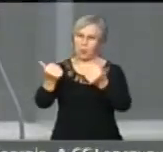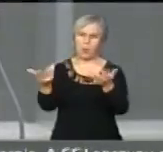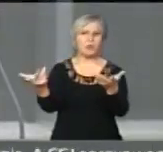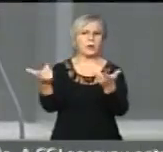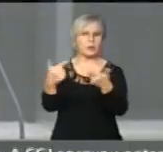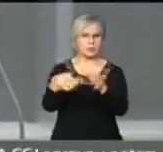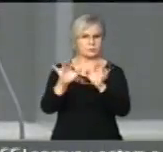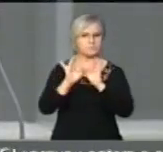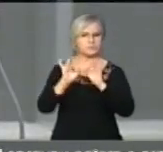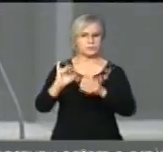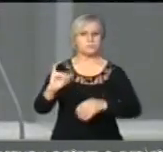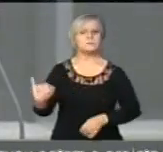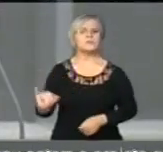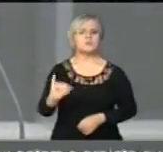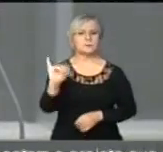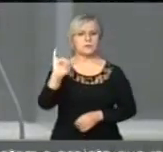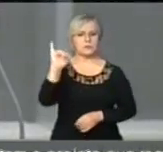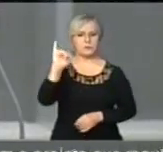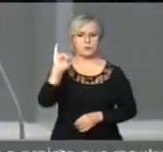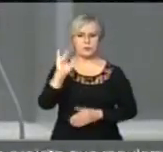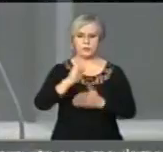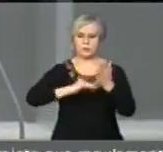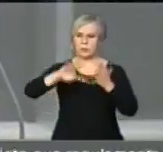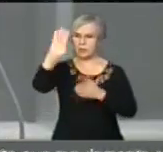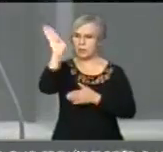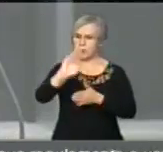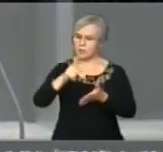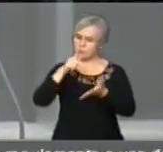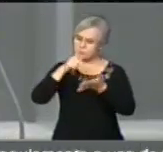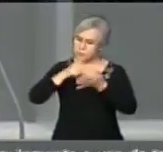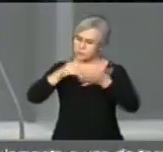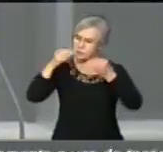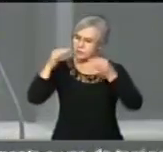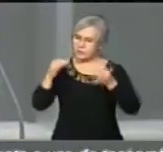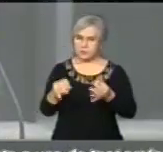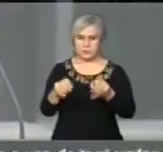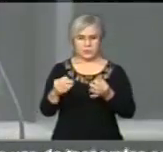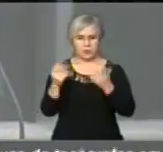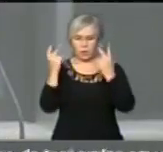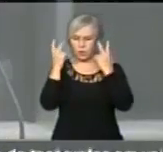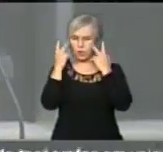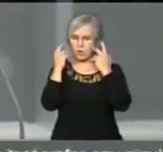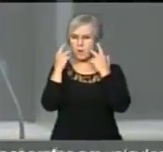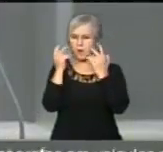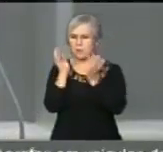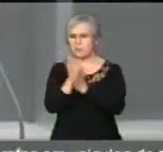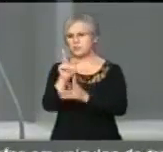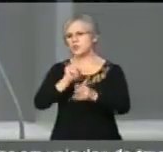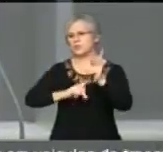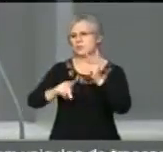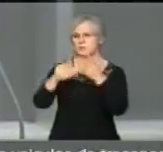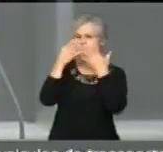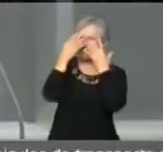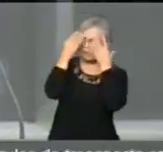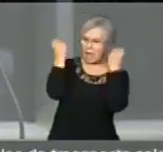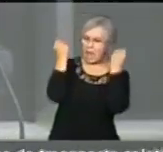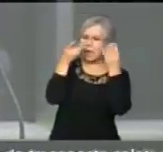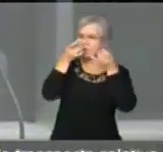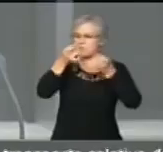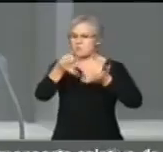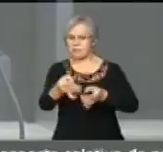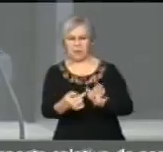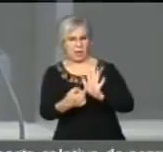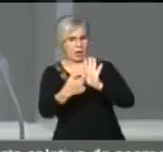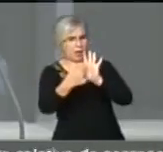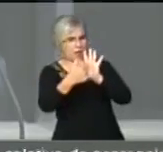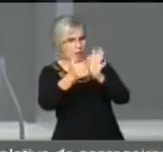é importante, é o Brasil profundo que normalmente fica esquecido, não sai nos jornais, não tem